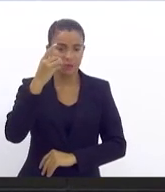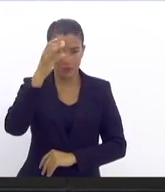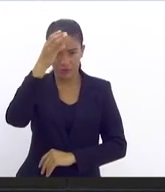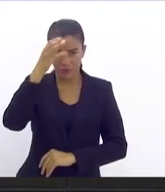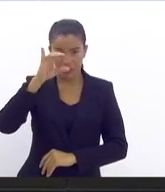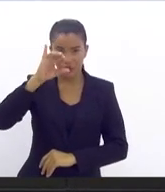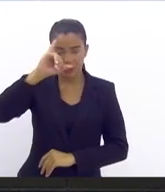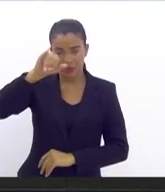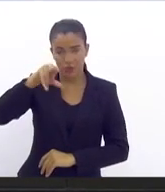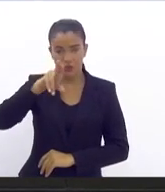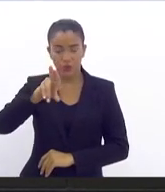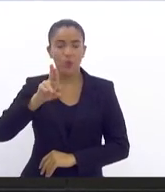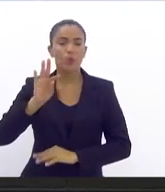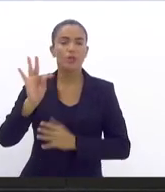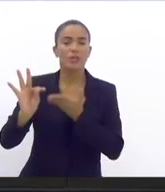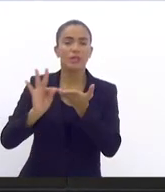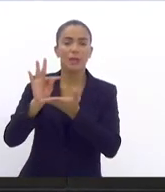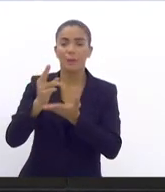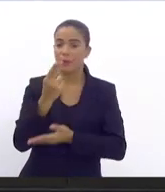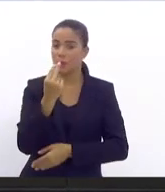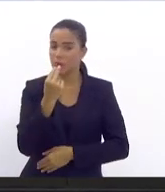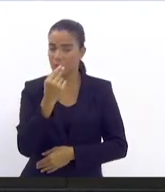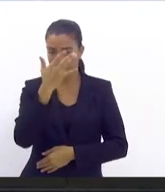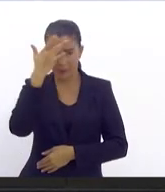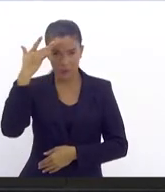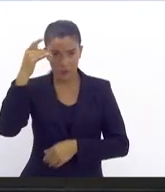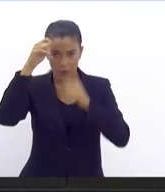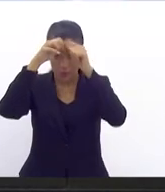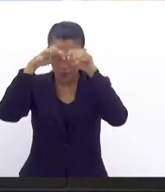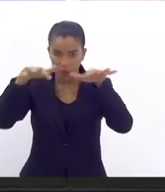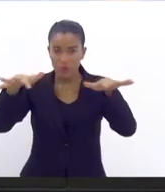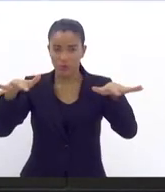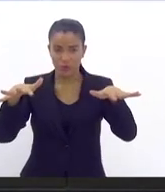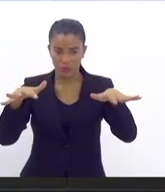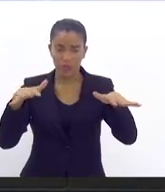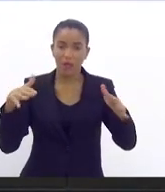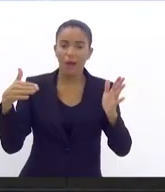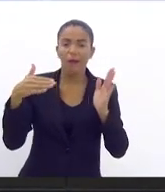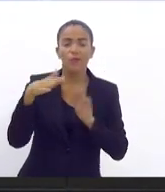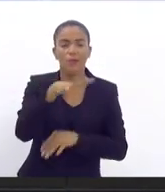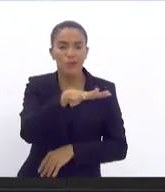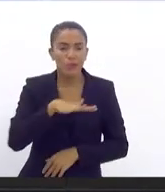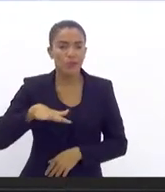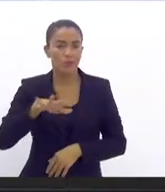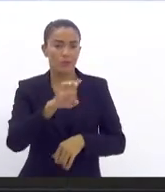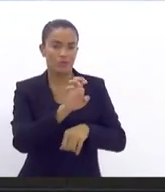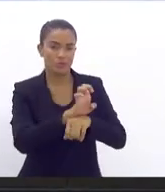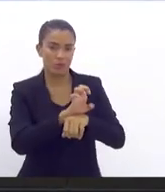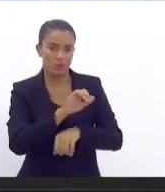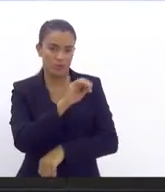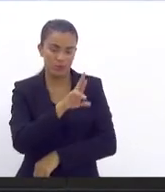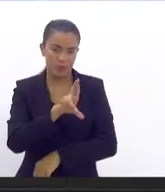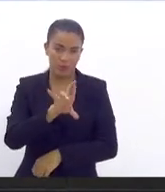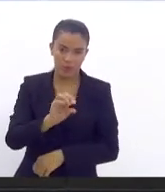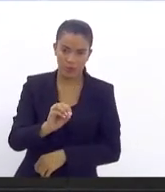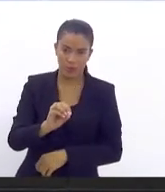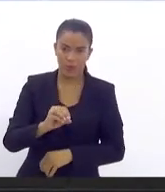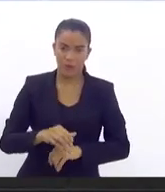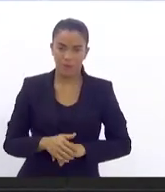dispõe sobre o programa de terapia nutricional para pessoas com transtorno do espectro autista até no âmbito do estado do Rio de Janeiro. Para